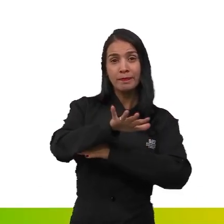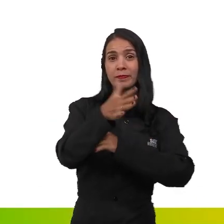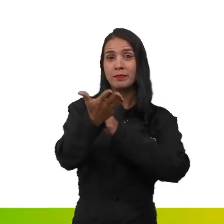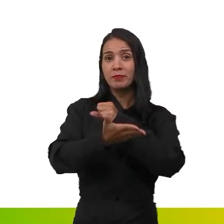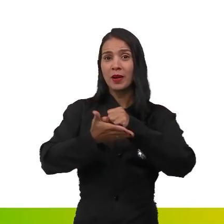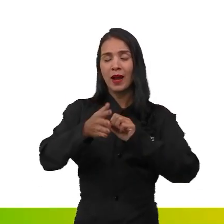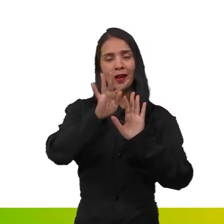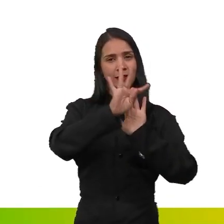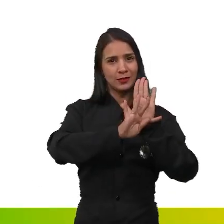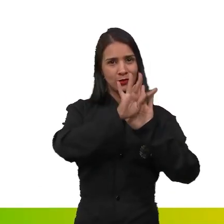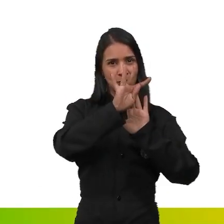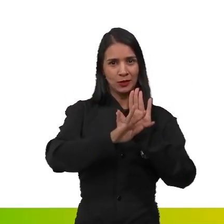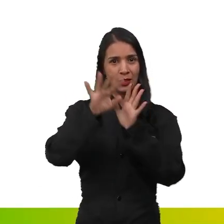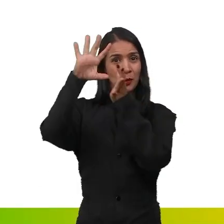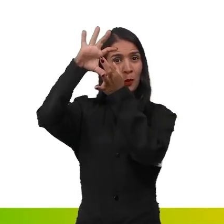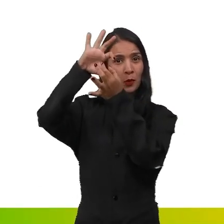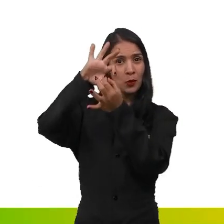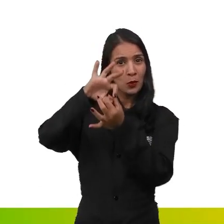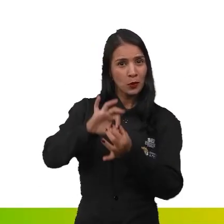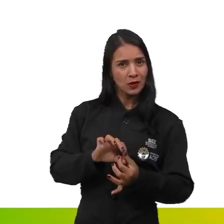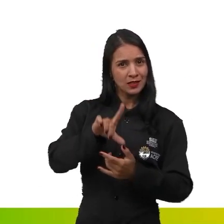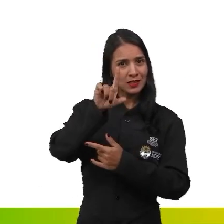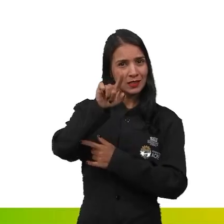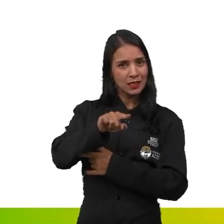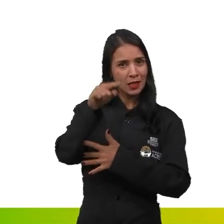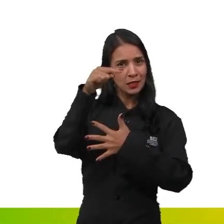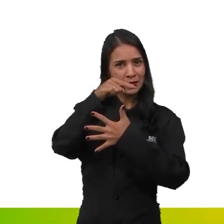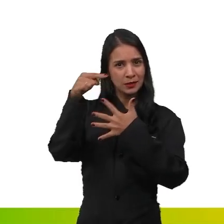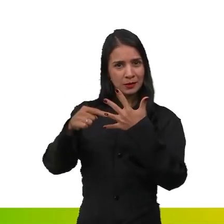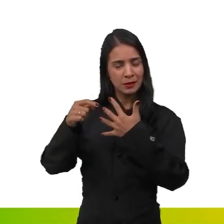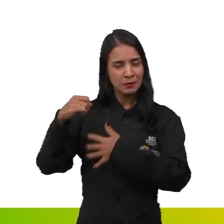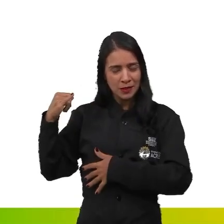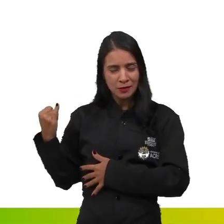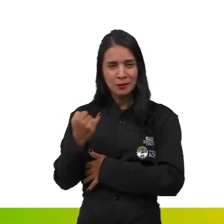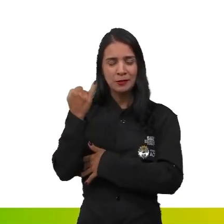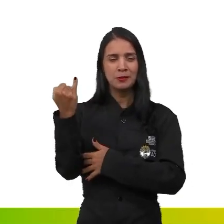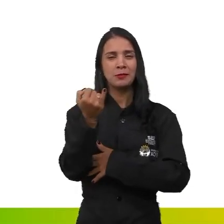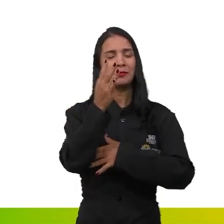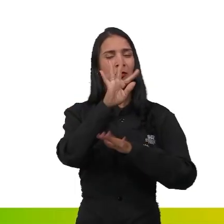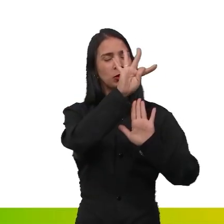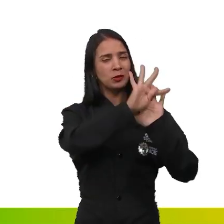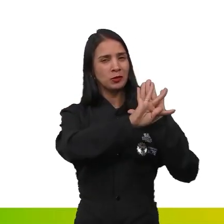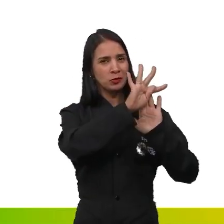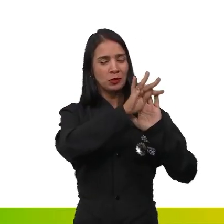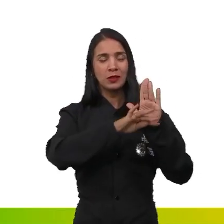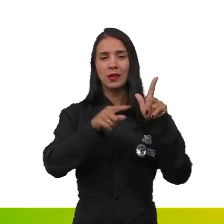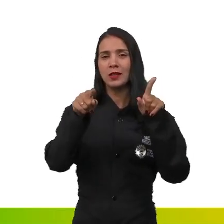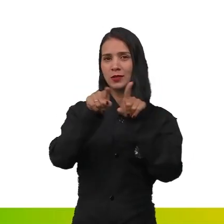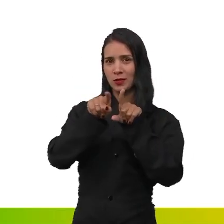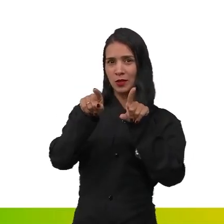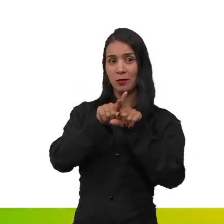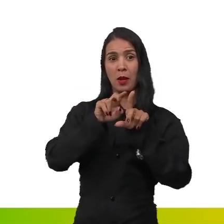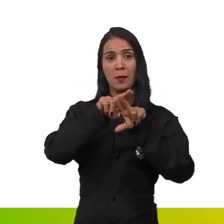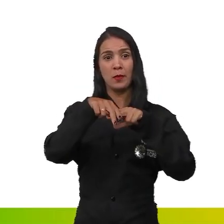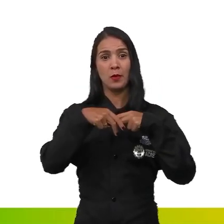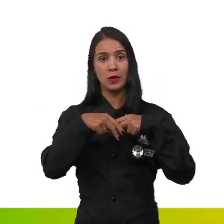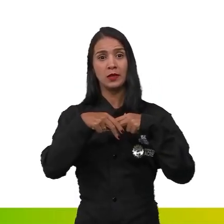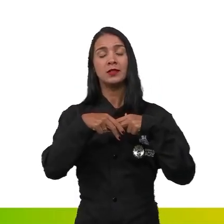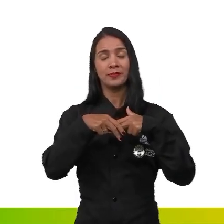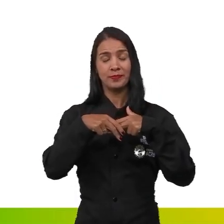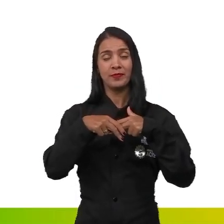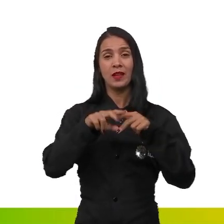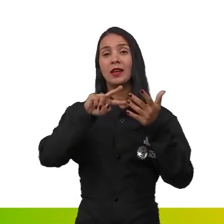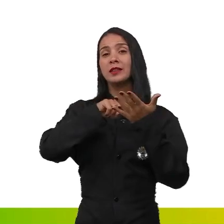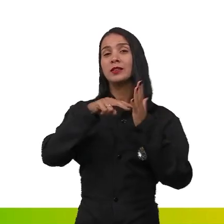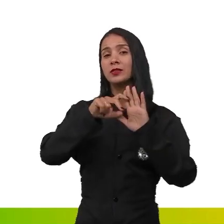texto e a coerência é um aspecto fundante da textualidade. Isso significa que apenas